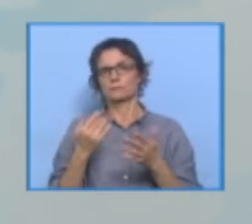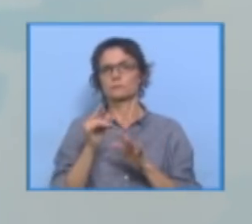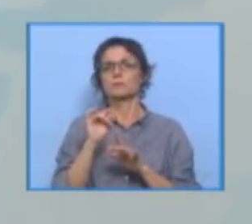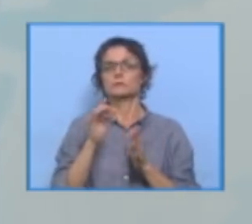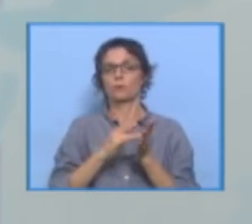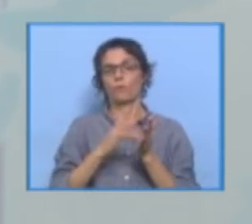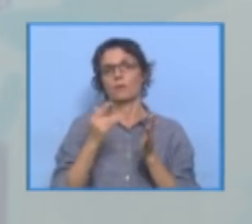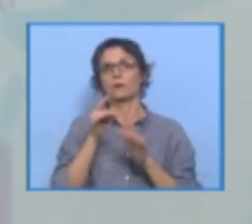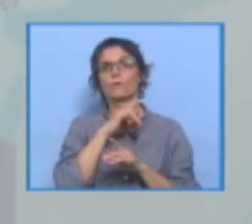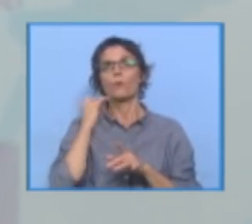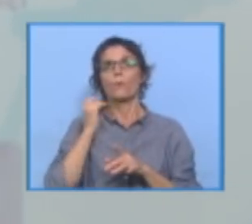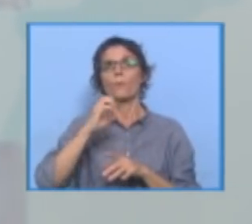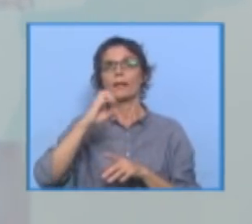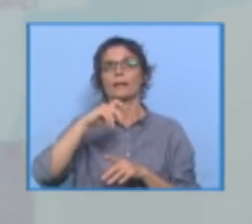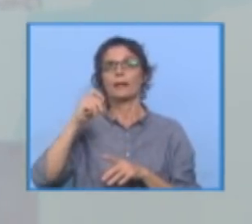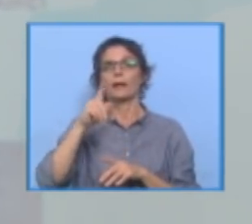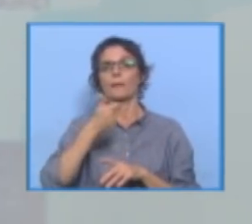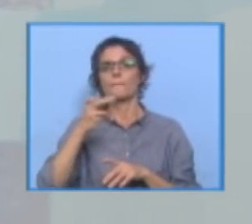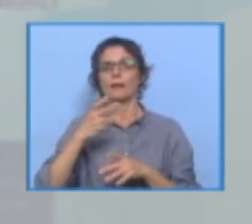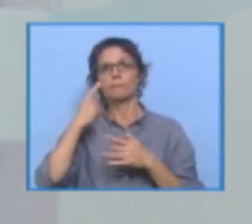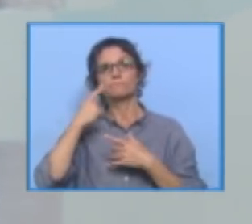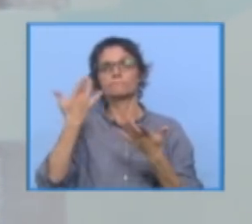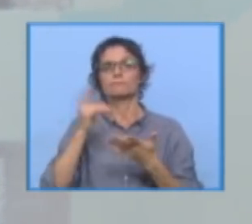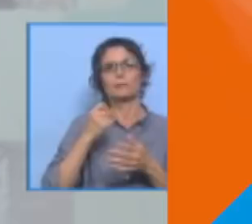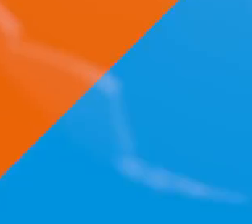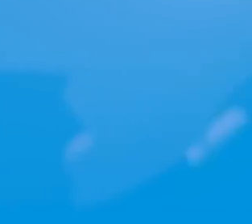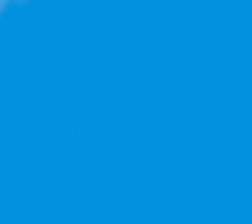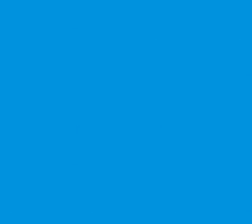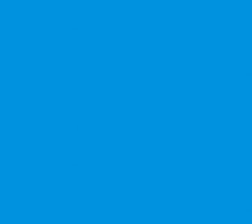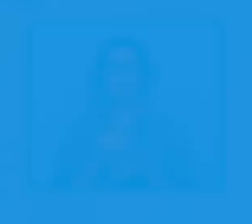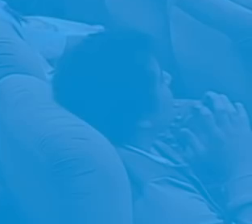apresentar daqui a pouco, depois de lhe mostrar notícias que marcam a atualidade.